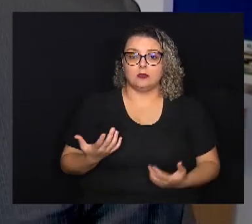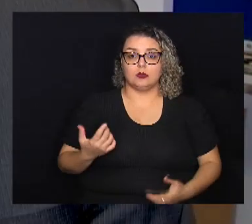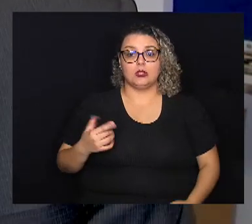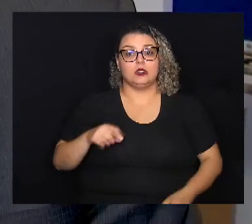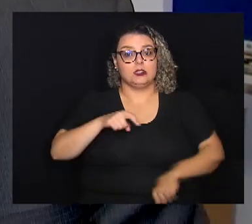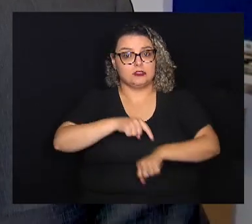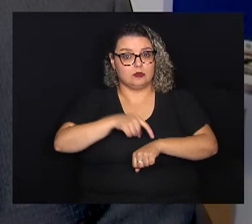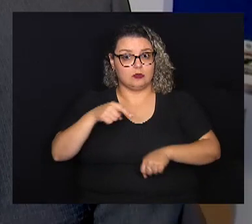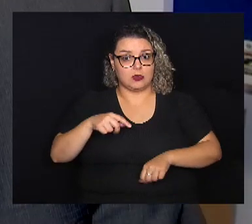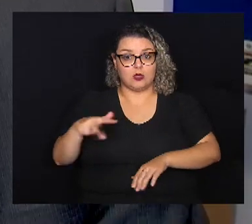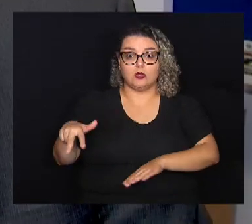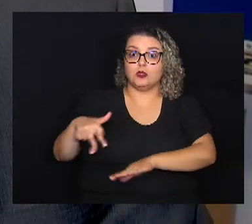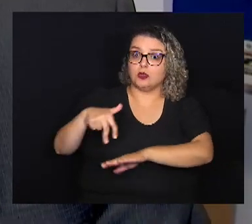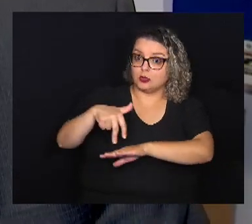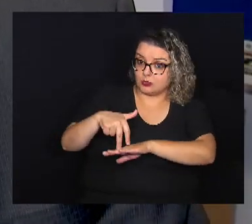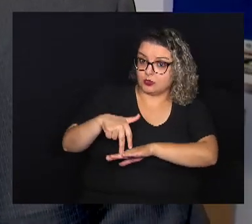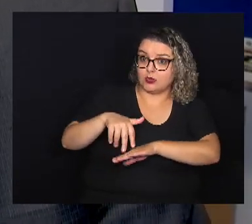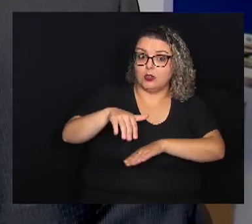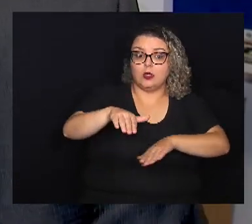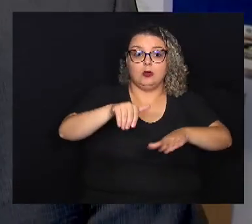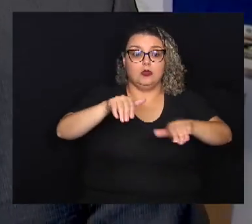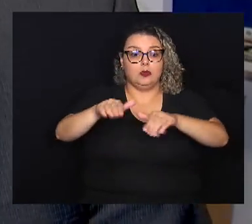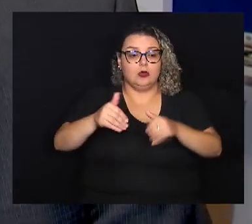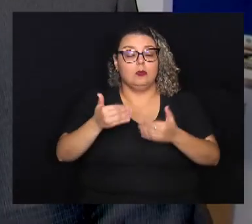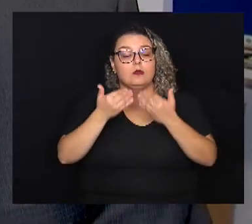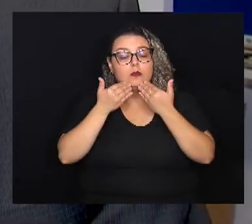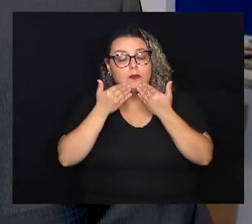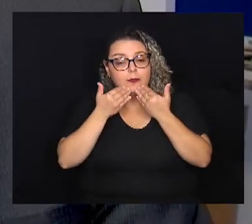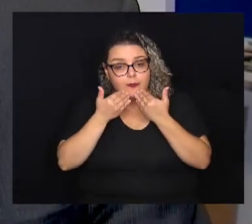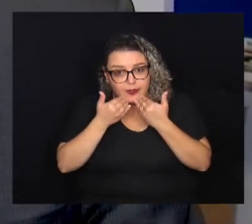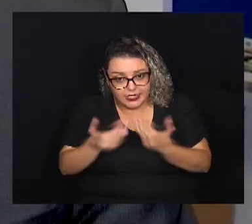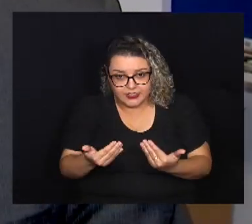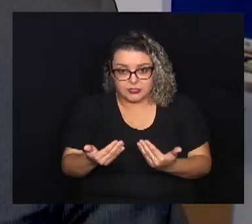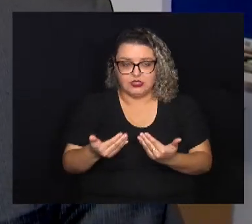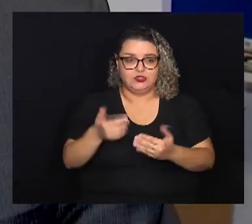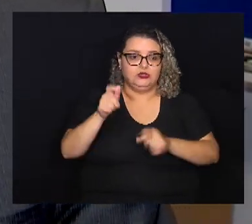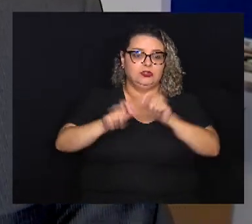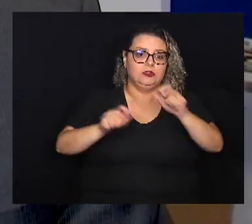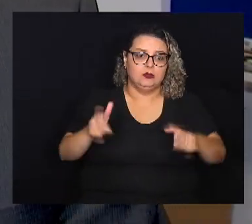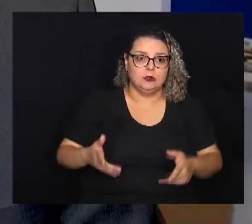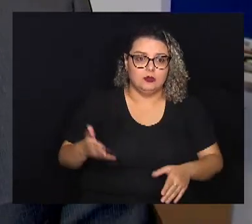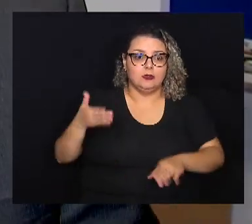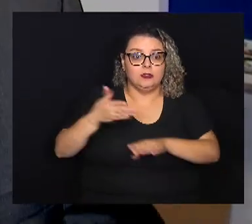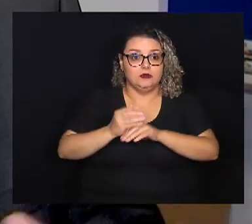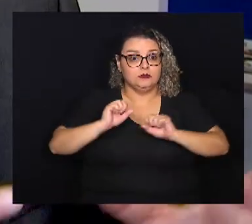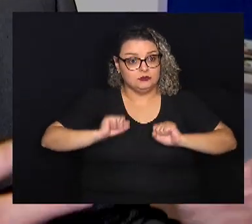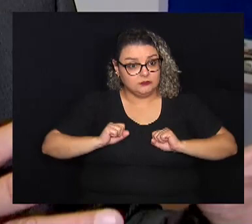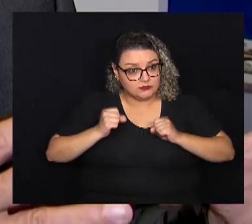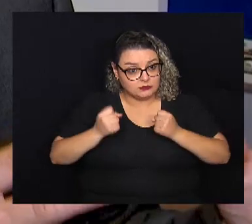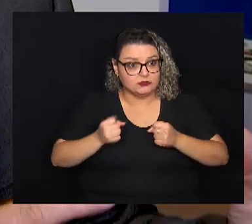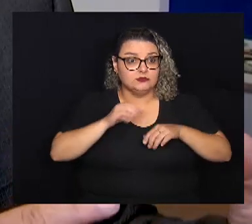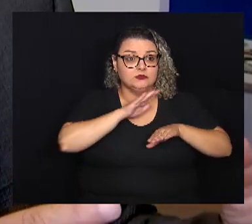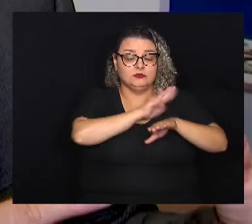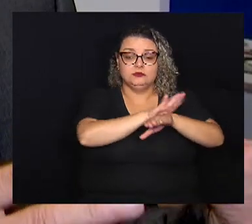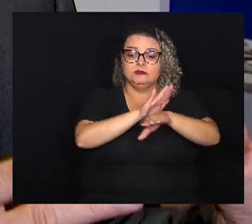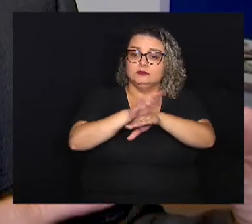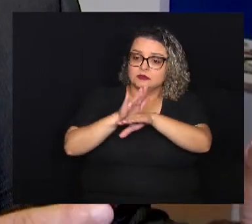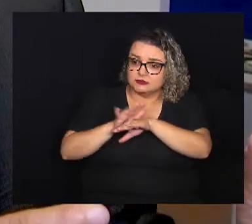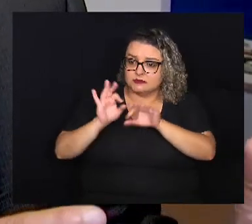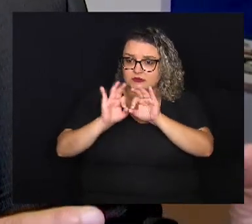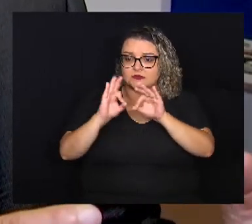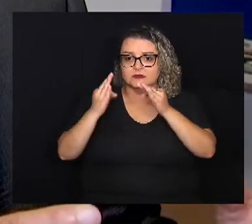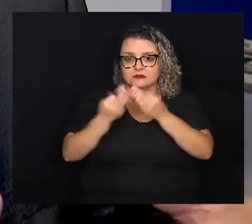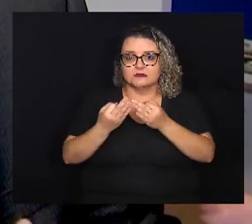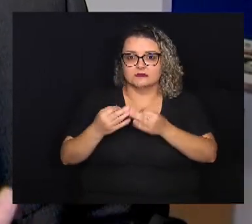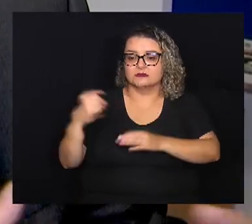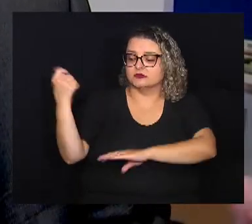instrumento de chamar, conclamar a população para participar desse esforço de ajuda às famílias do